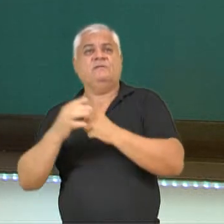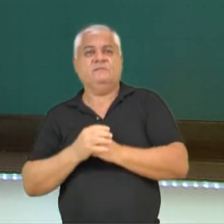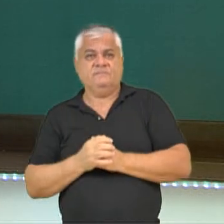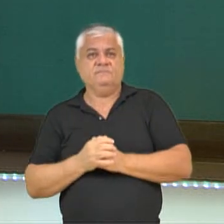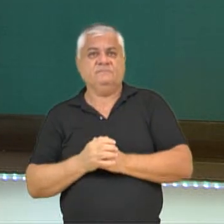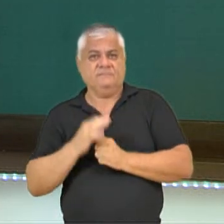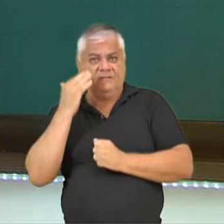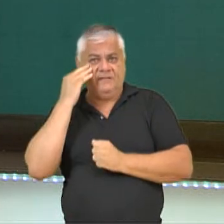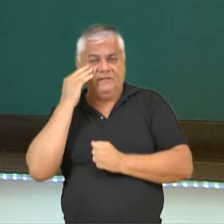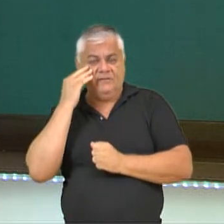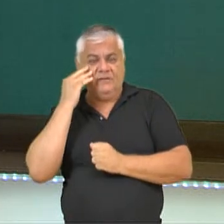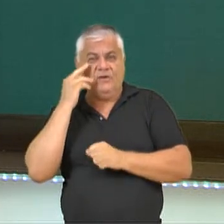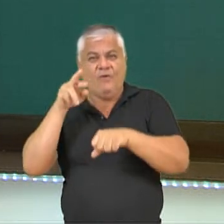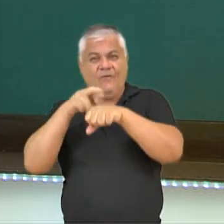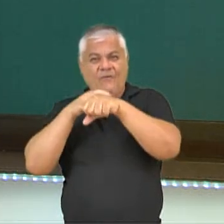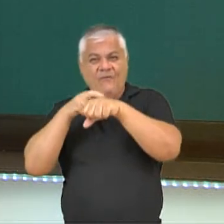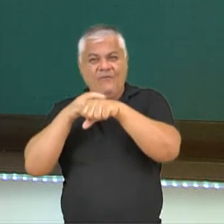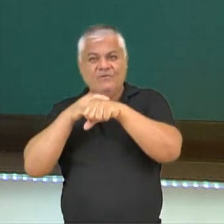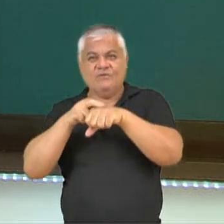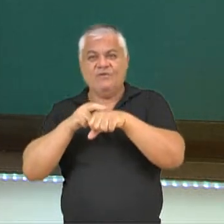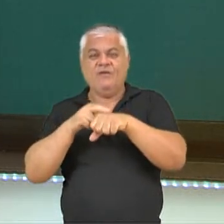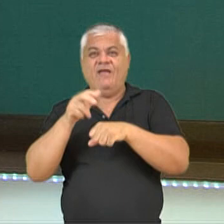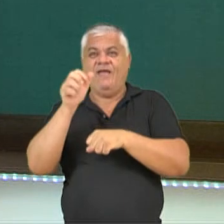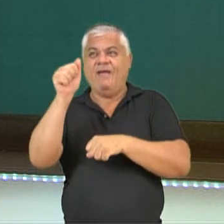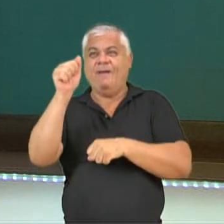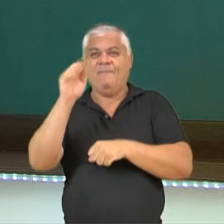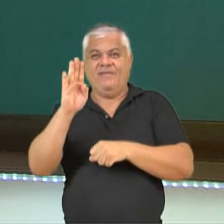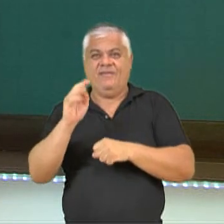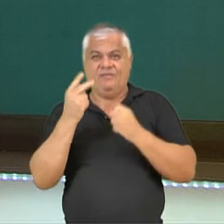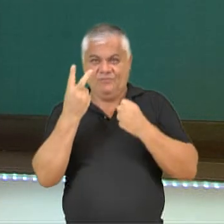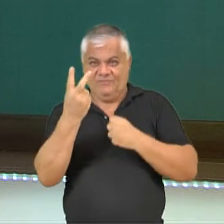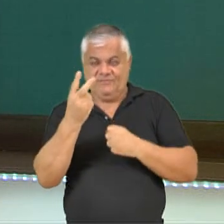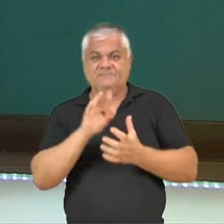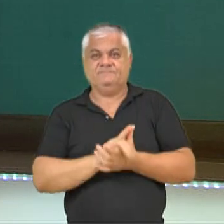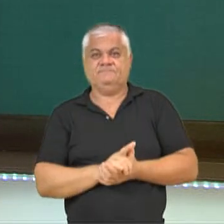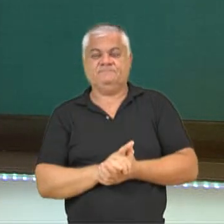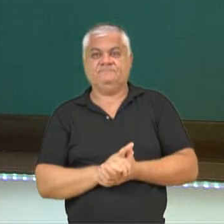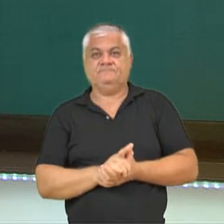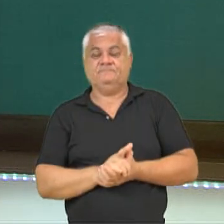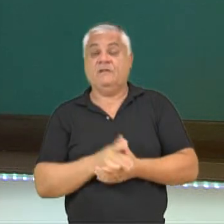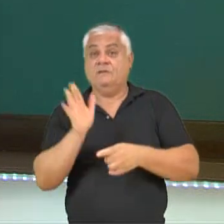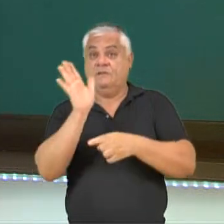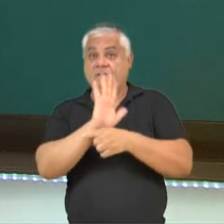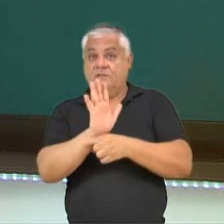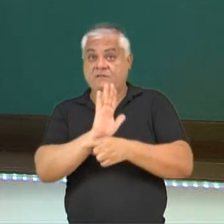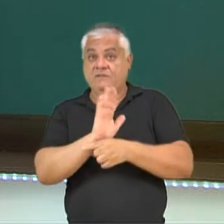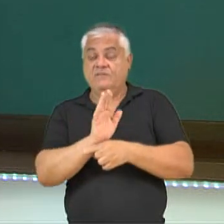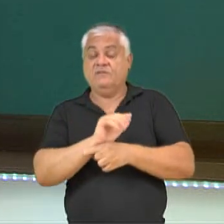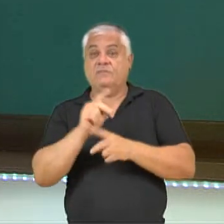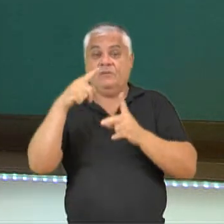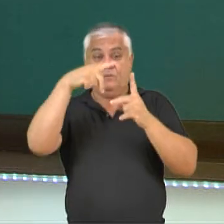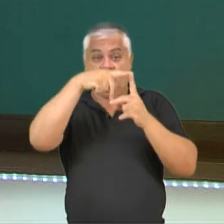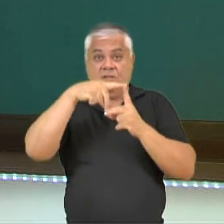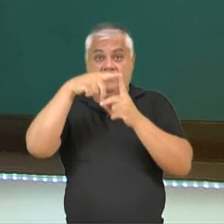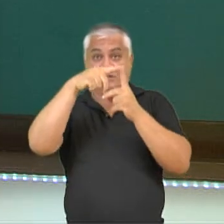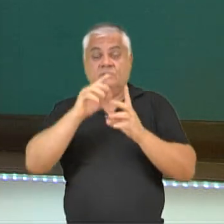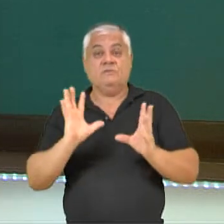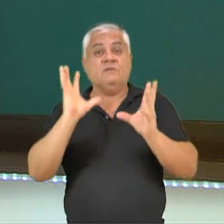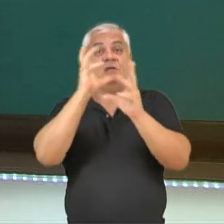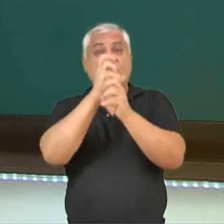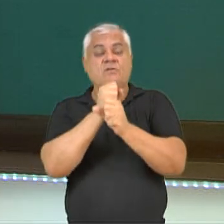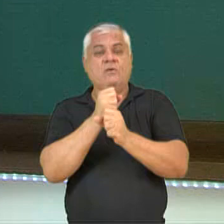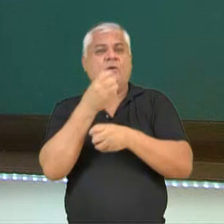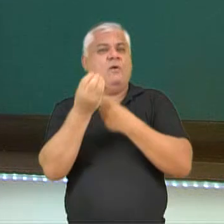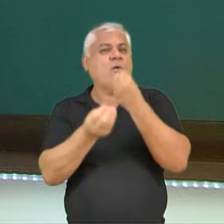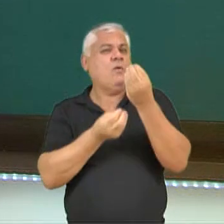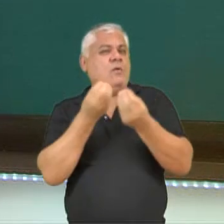tenho dois roxinhos ali, ó, que medem AB, 2AB, ok? Nesse vídeo nós falamos sobre quadrado da soma e como que a